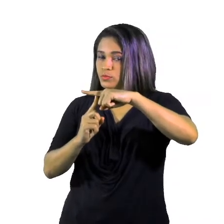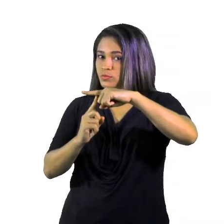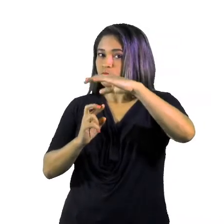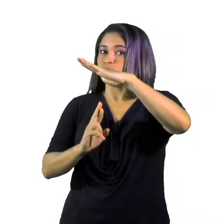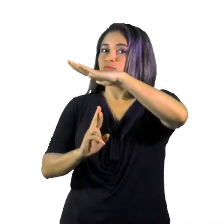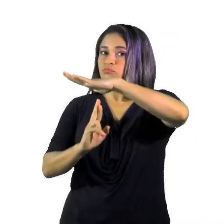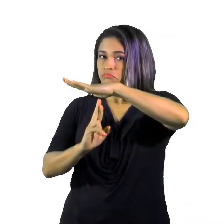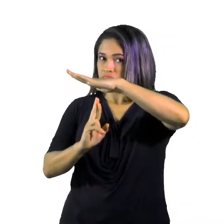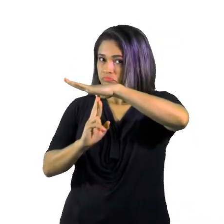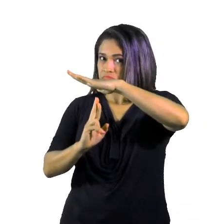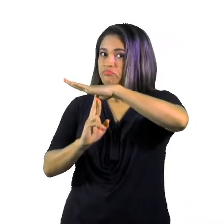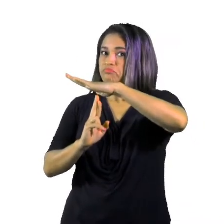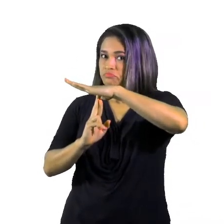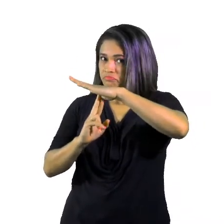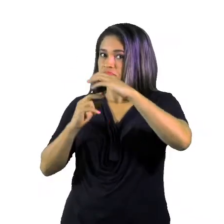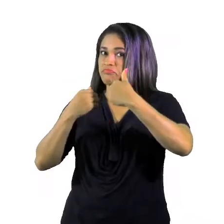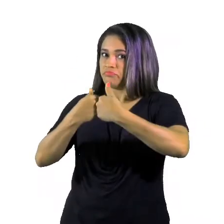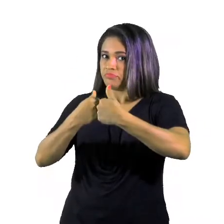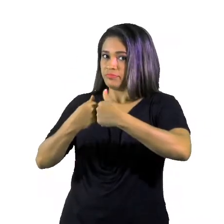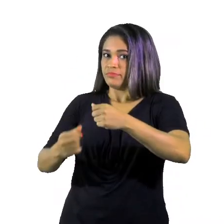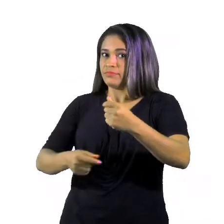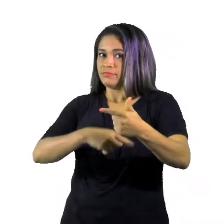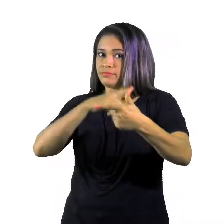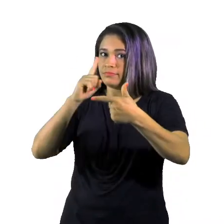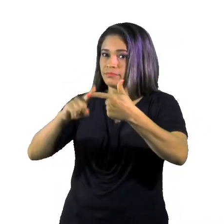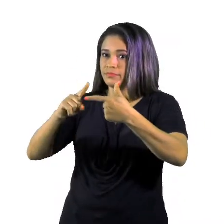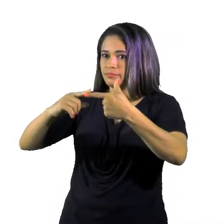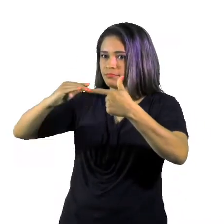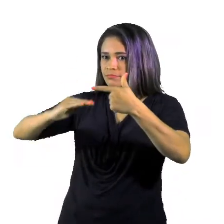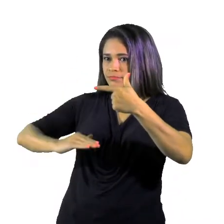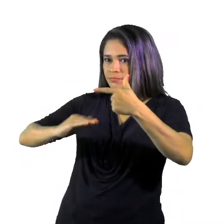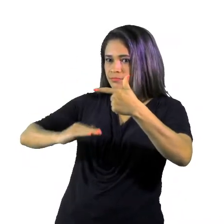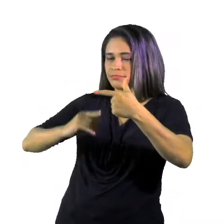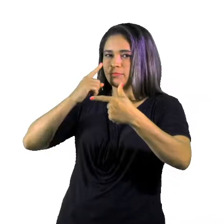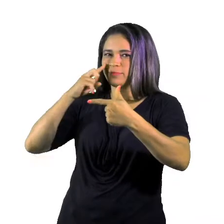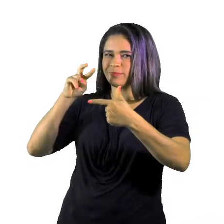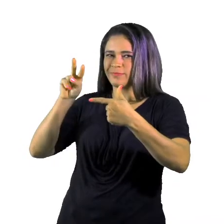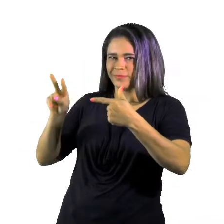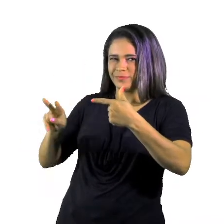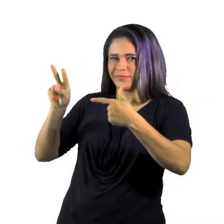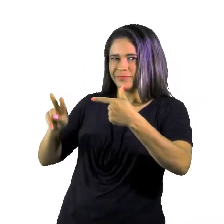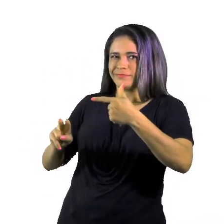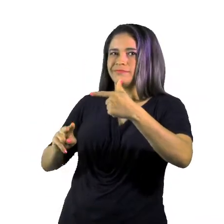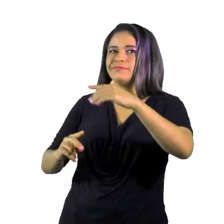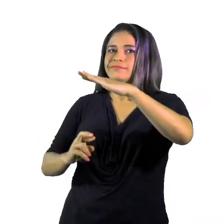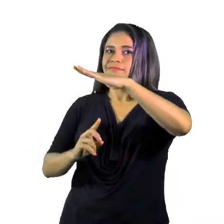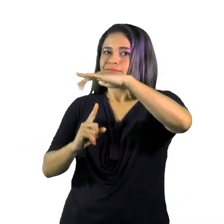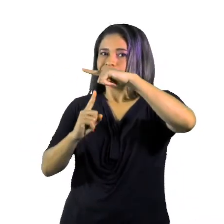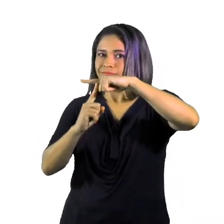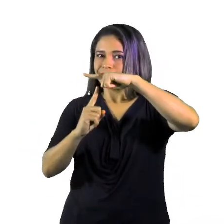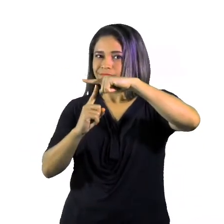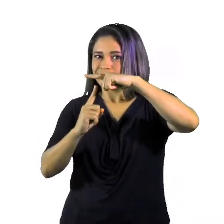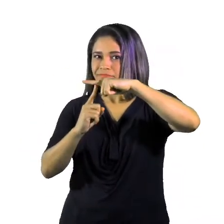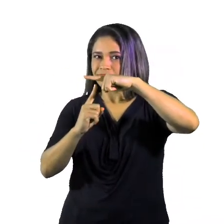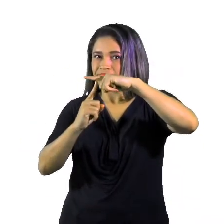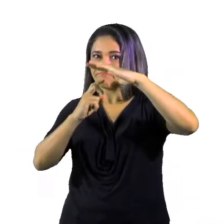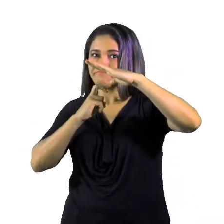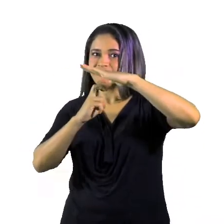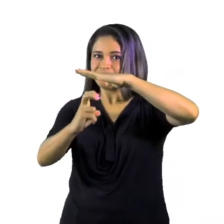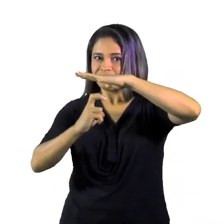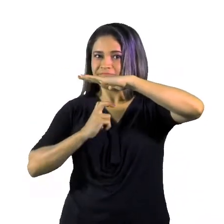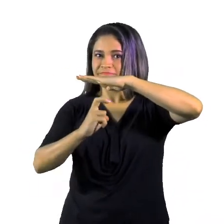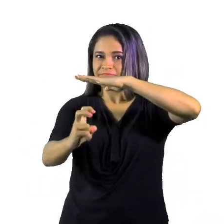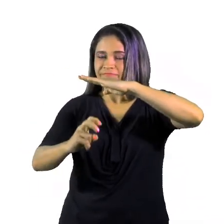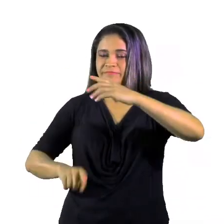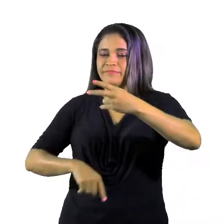rodoviário. Na segunda imagem, abaixo, vocês podem observar a rede de transporte ferroviário.